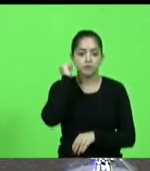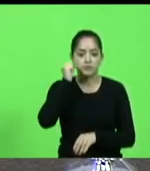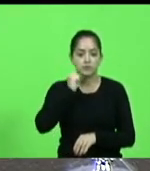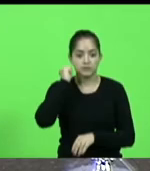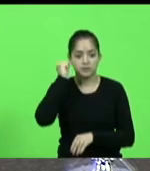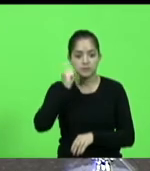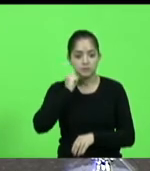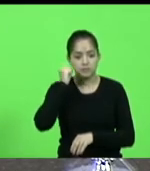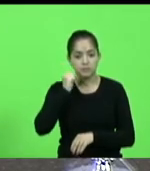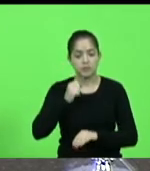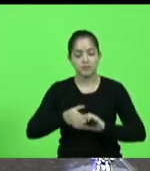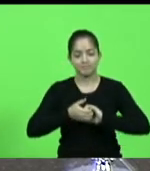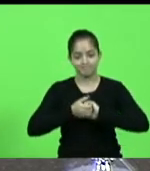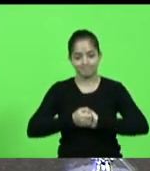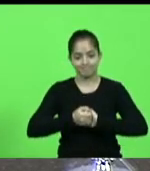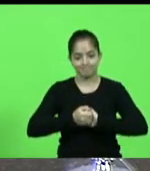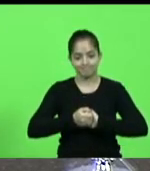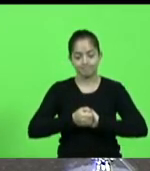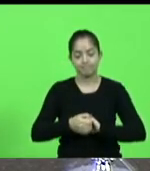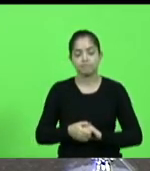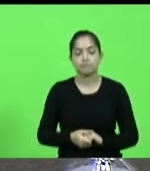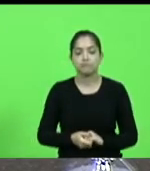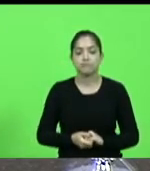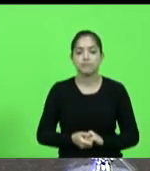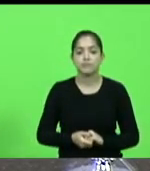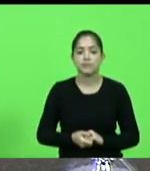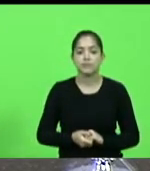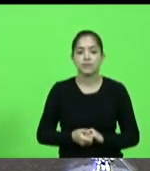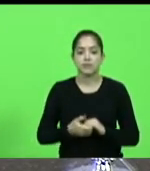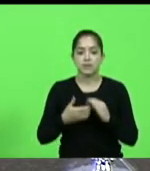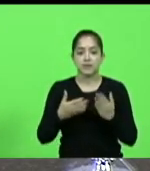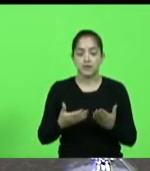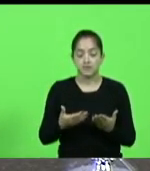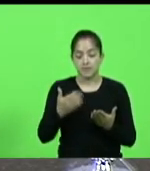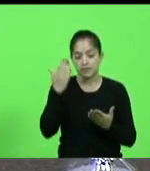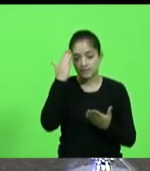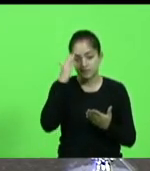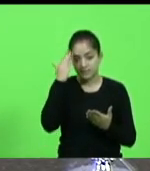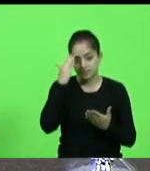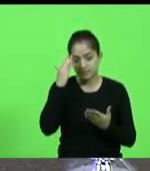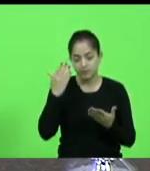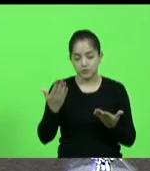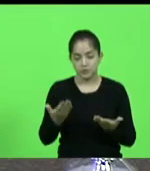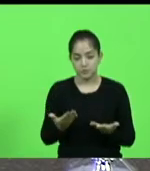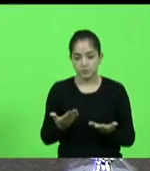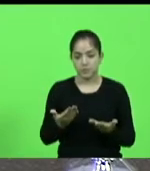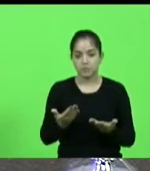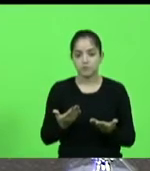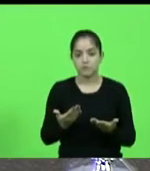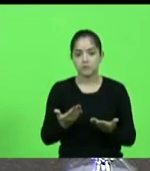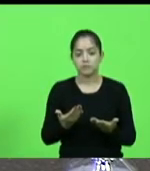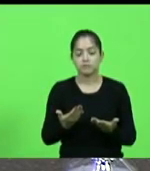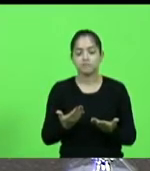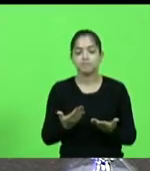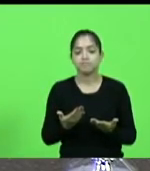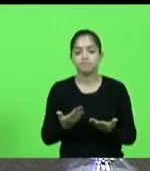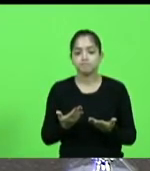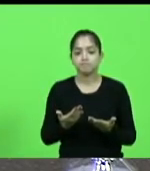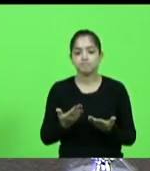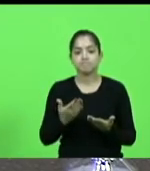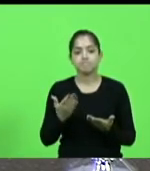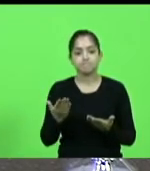Luiz Henrique da Silveira. Esse entendimento do magistrado trazia